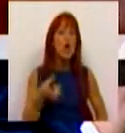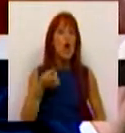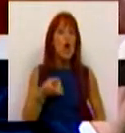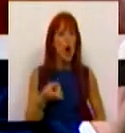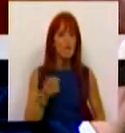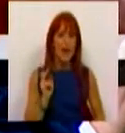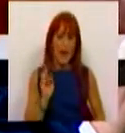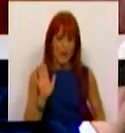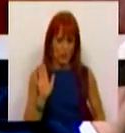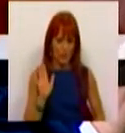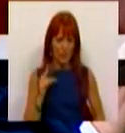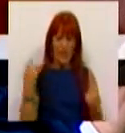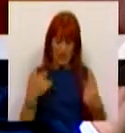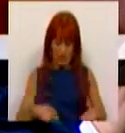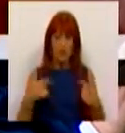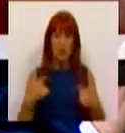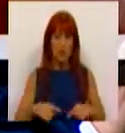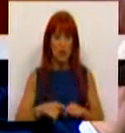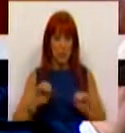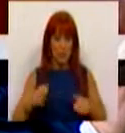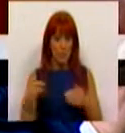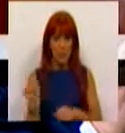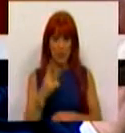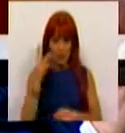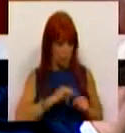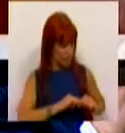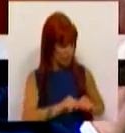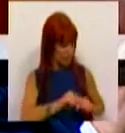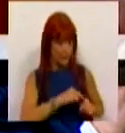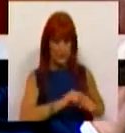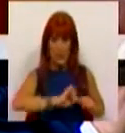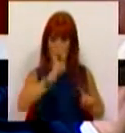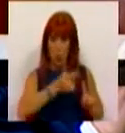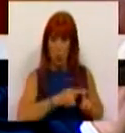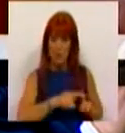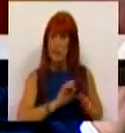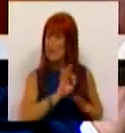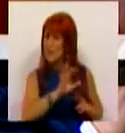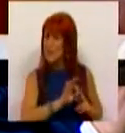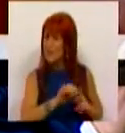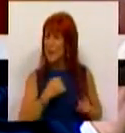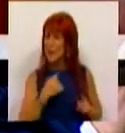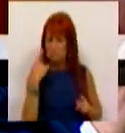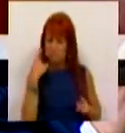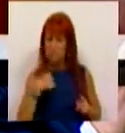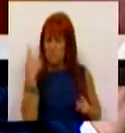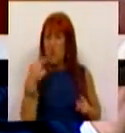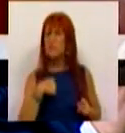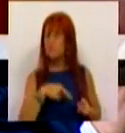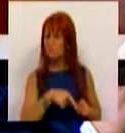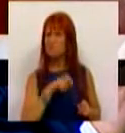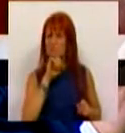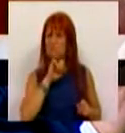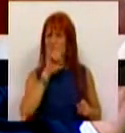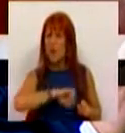9 anos. E temos já, nos primeiros 2 meses deste ano, sinais que concretizam esta